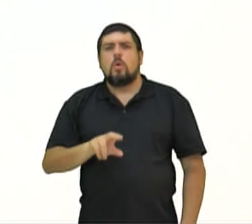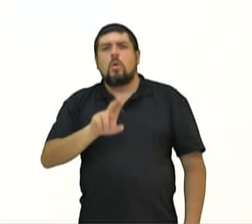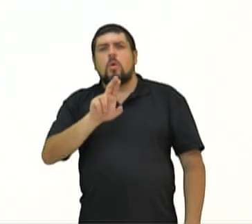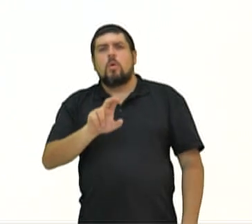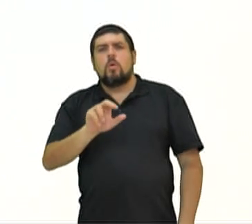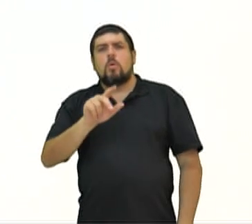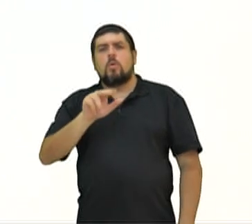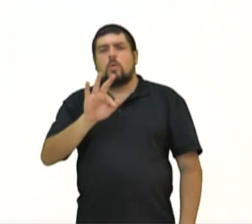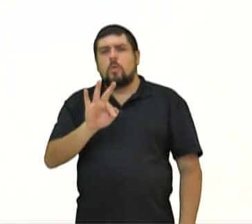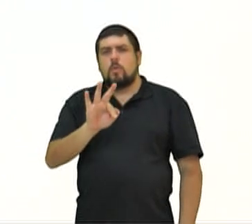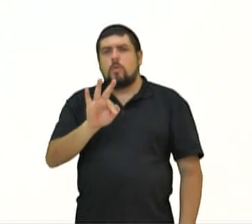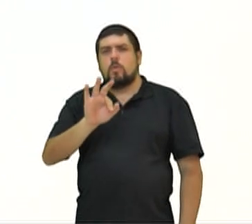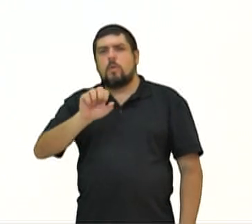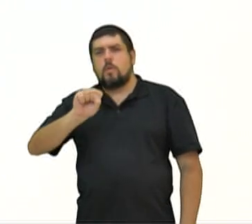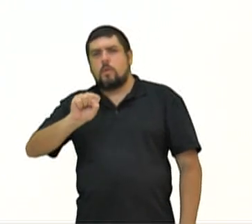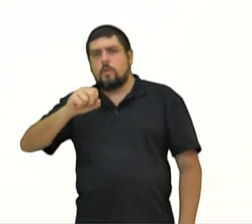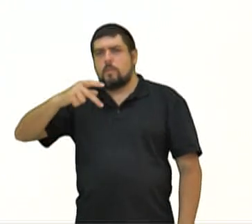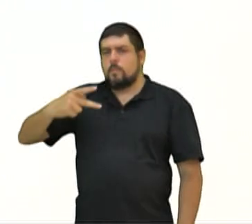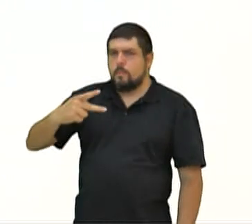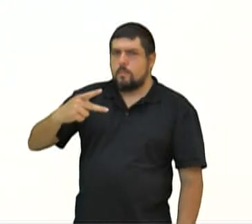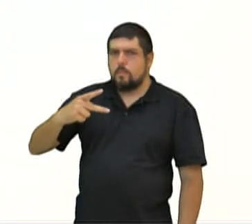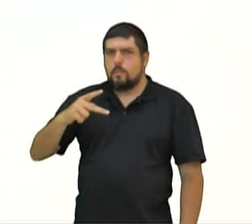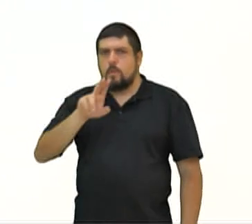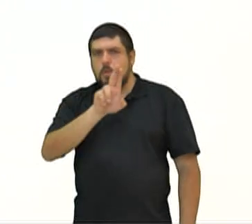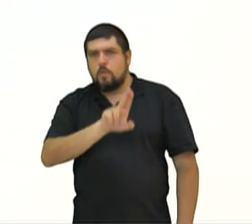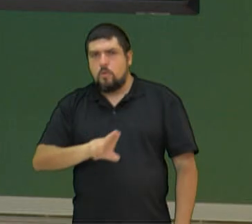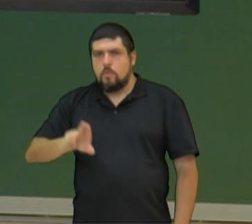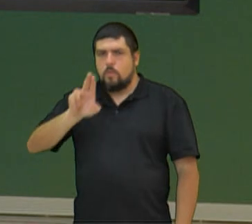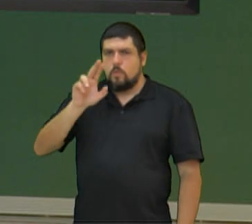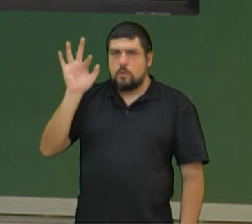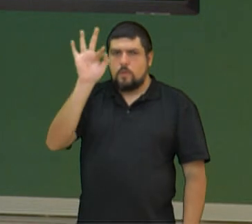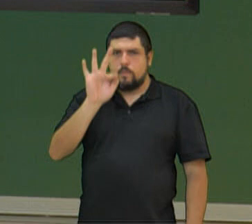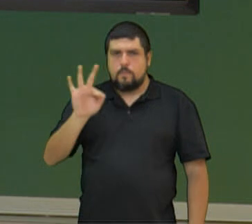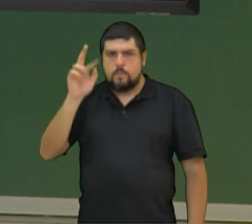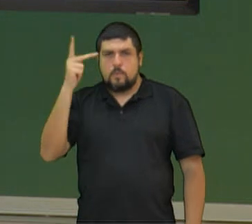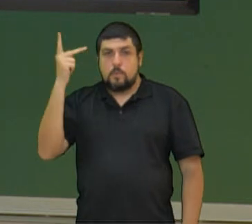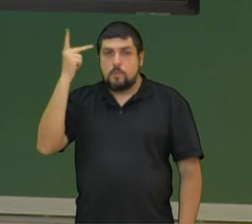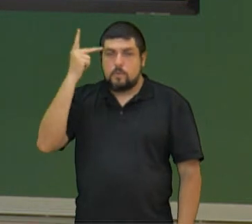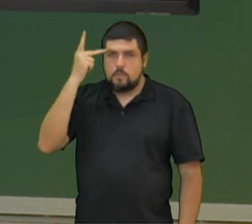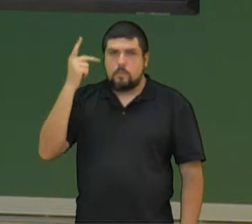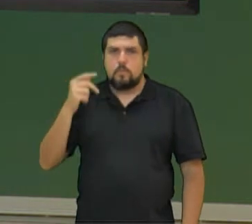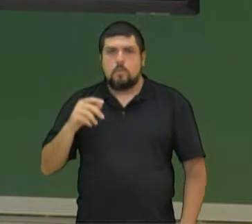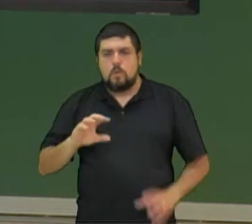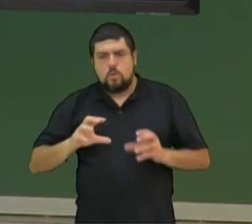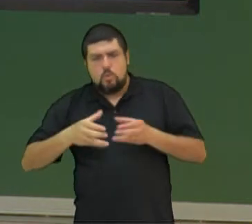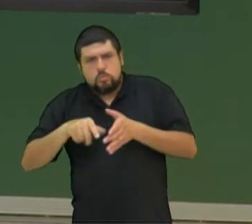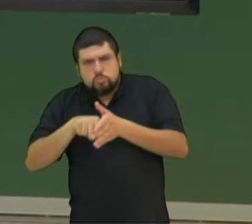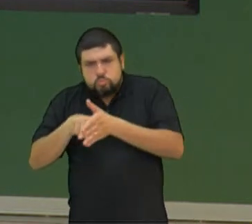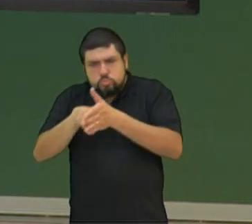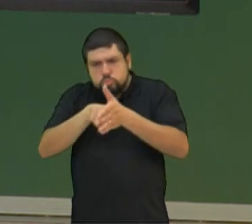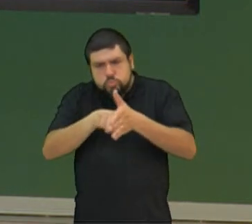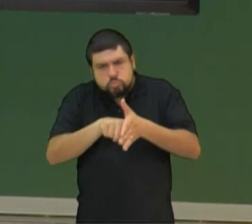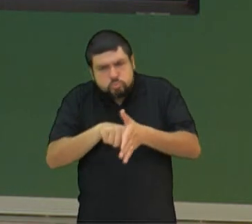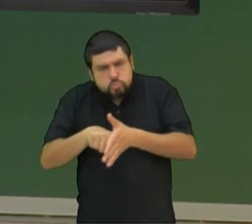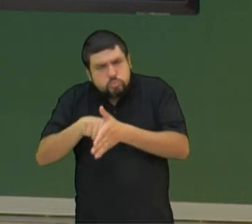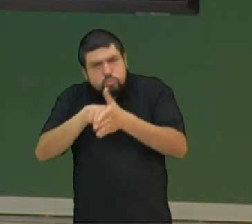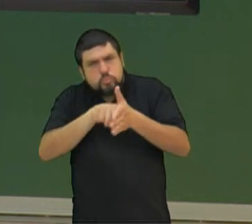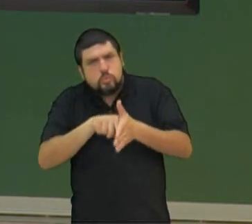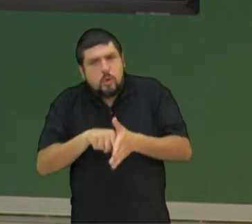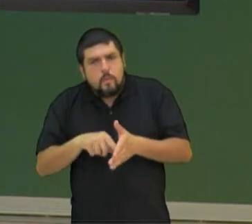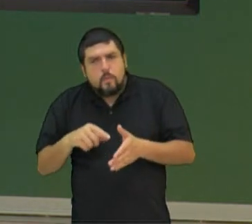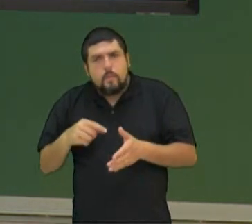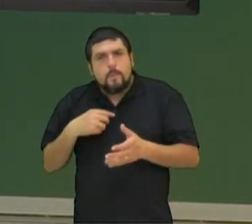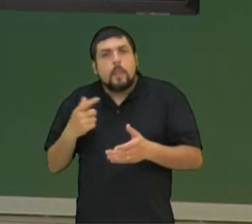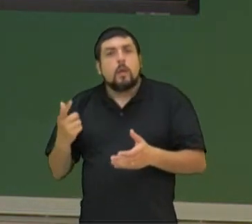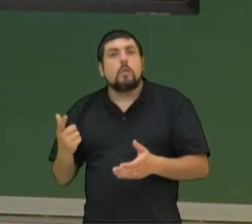Paulo essas pesquisas, né? Esse estudo aí que vem sendo feito há um bom tempo e que,